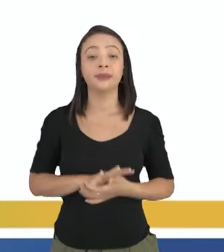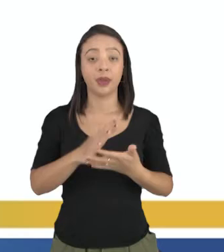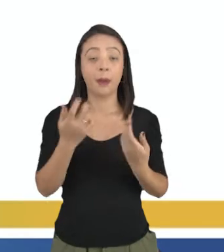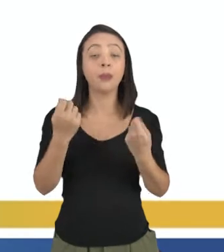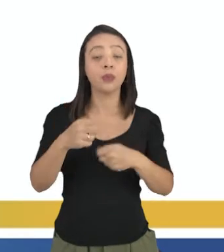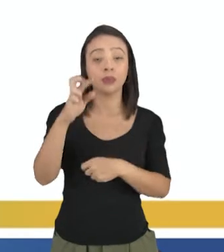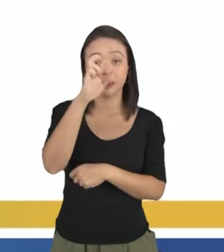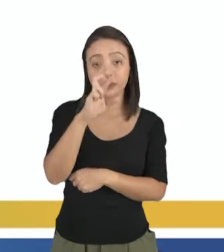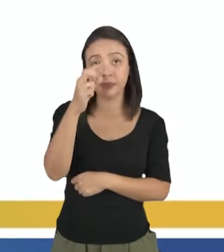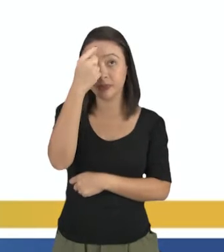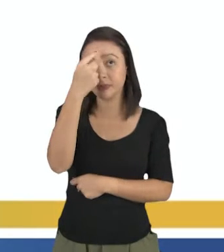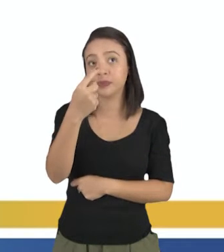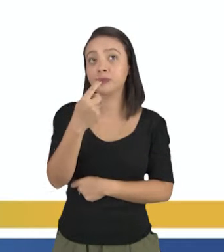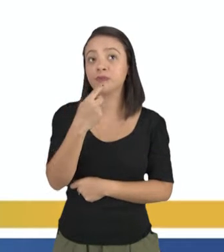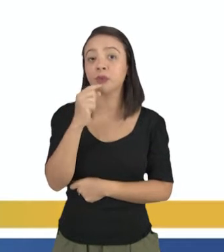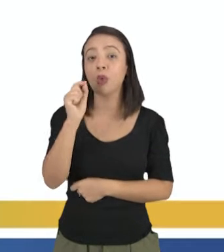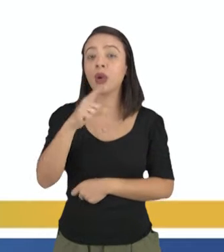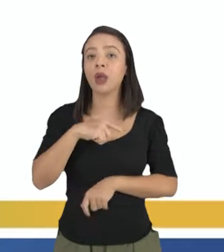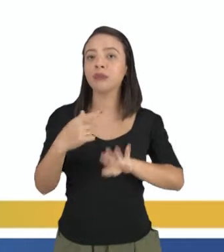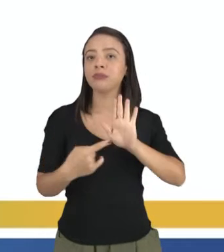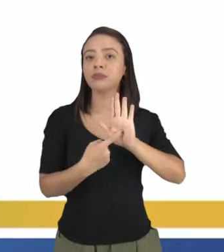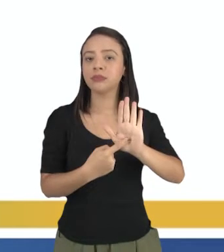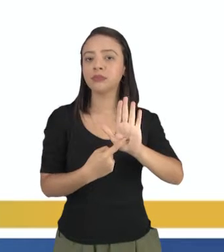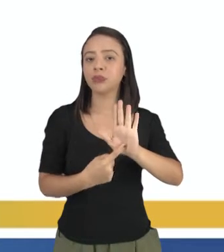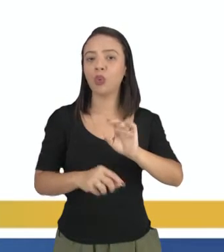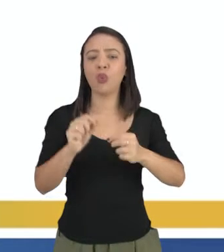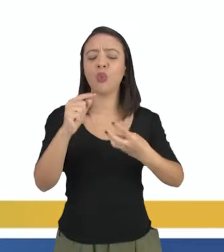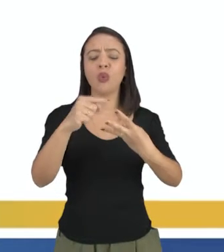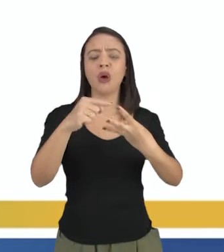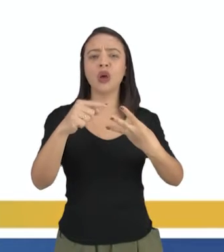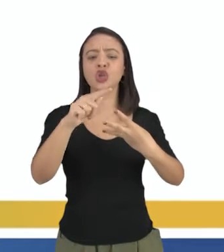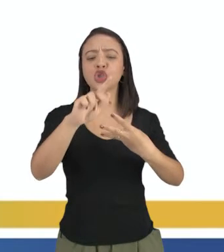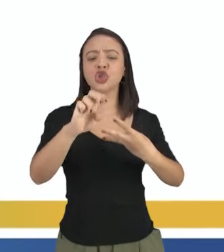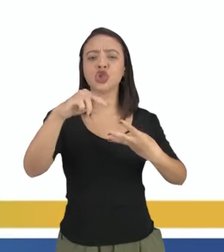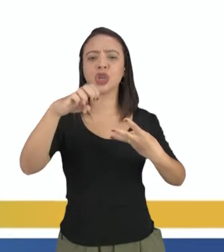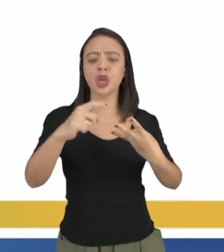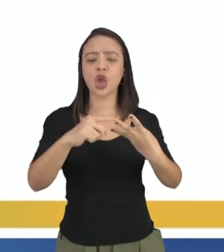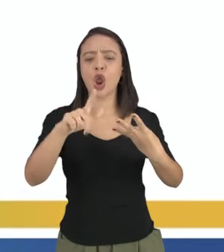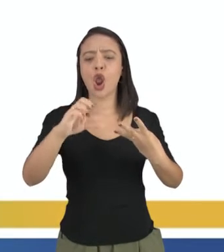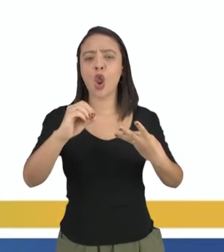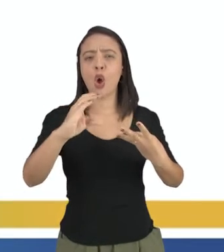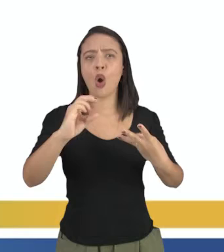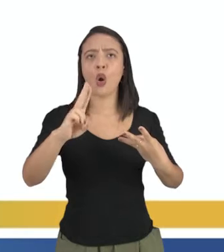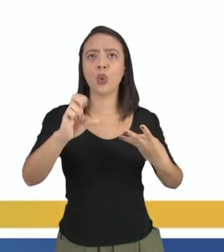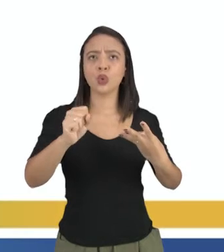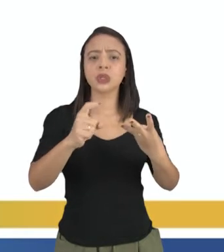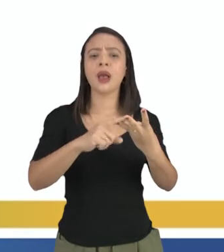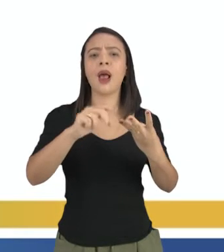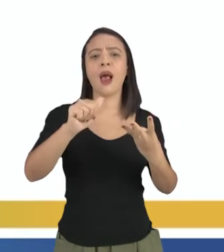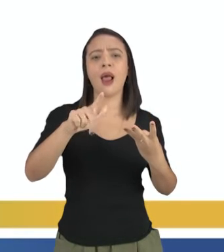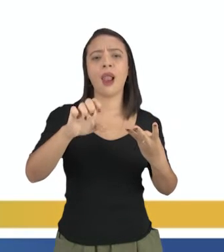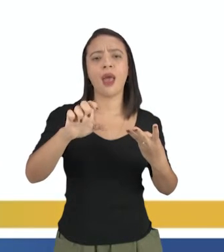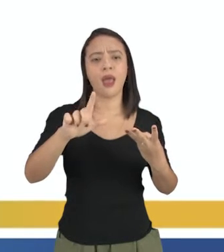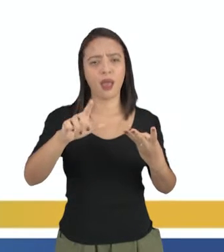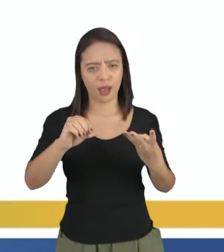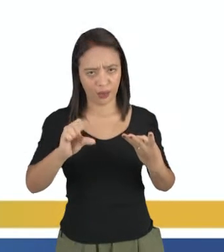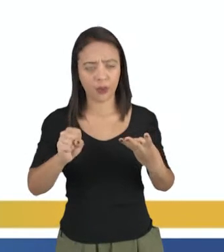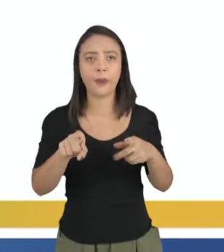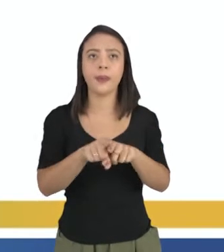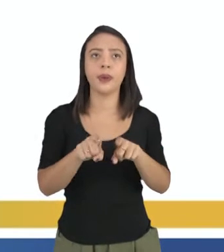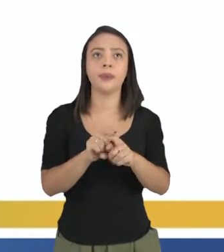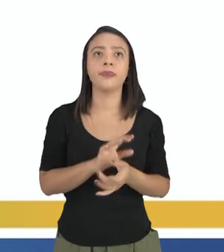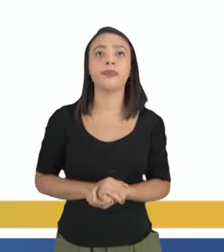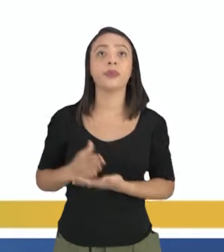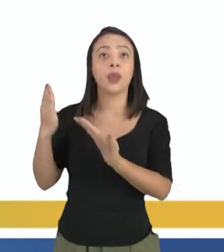na imagem, o que está bem definido, o que é gene, locus, alelos e o que são cromossomos homólogos.